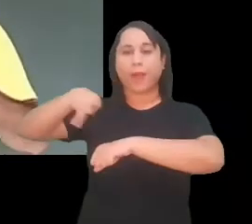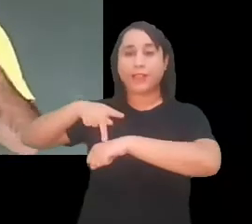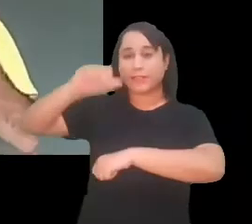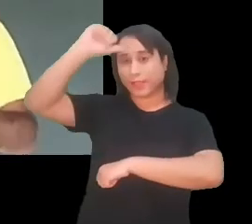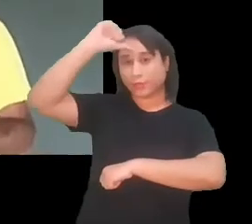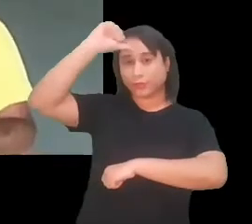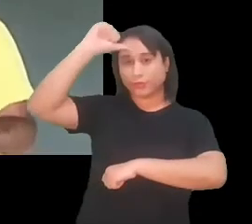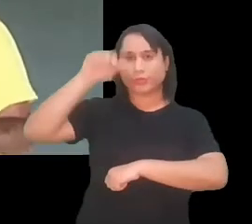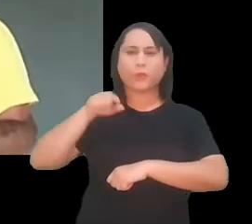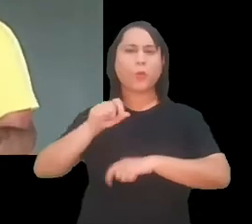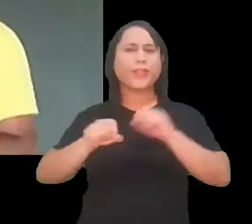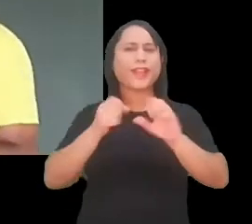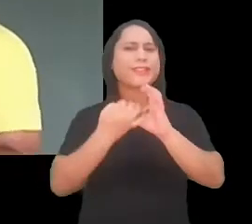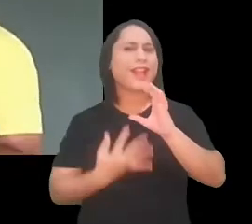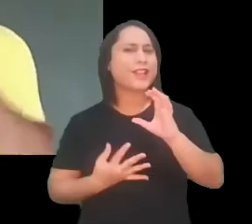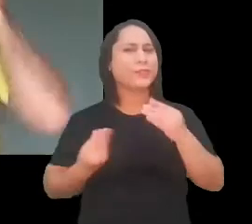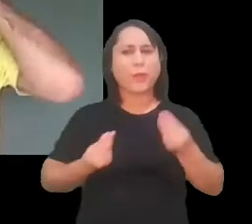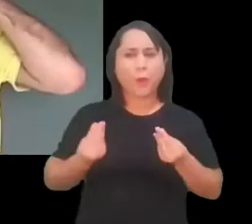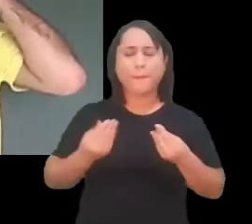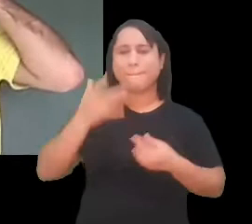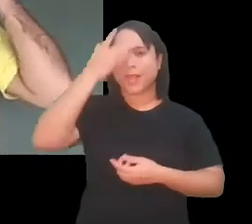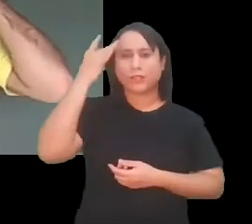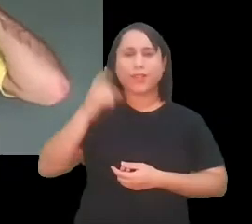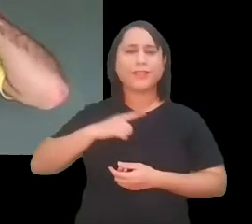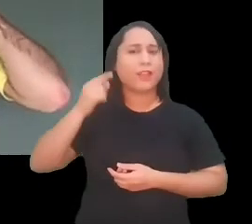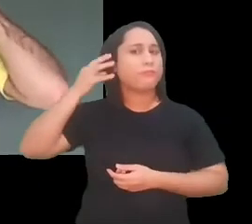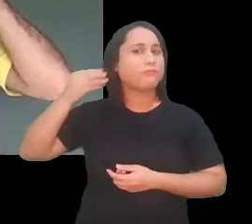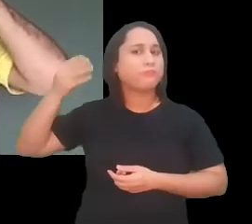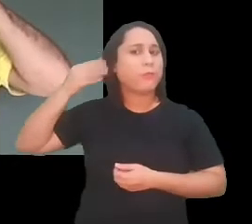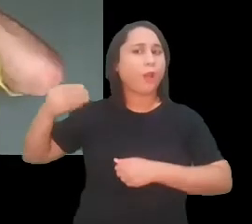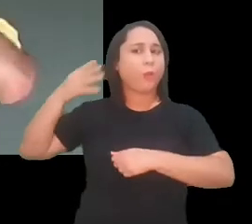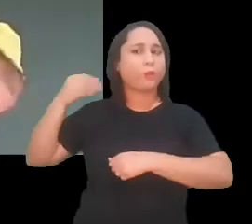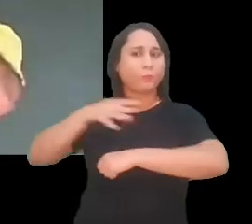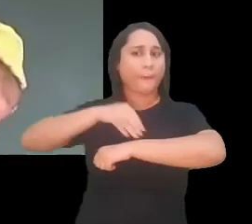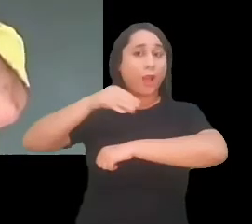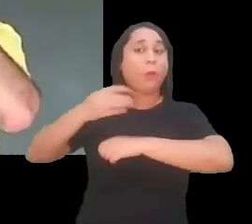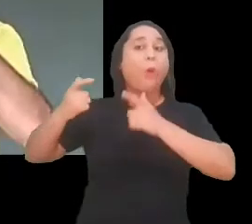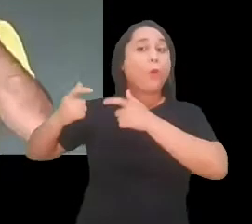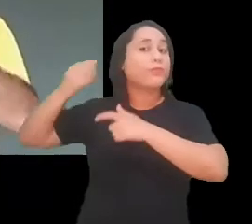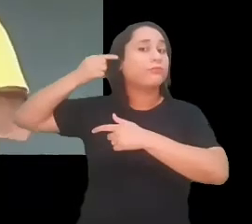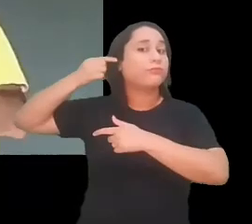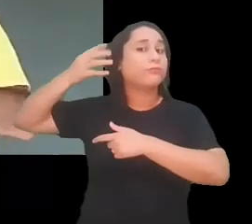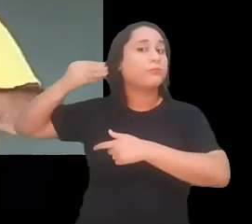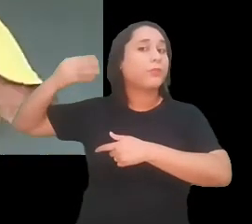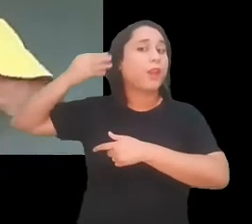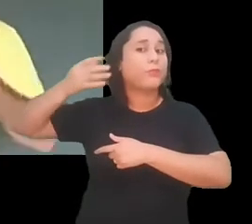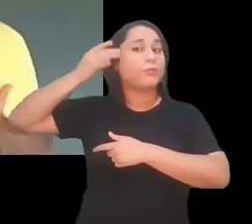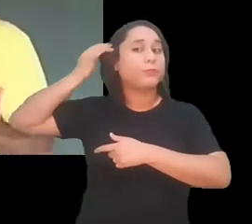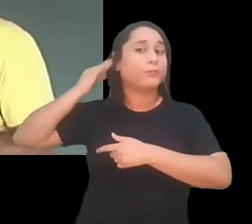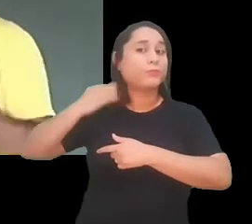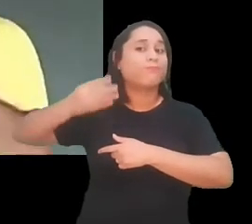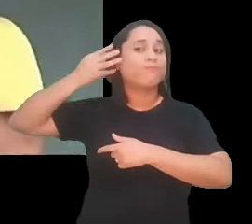O que é essa característica fenotípica? A pessoa tem muitos pelos na orelha, né? Hipertricose, né? Tricos é pelos,